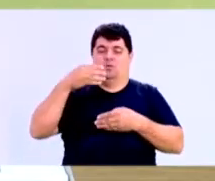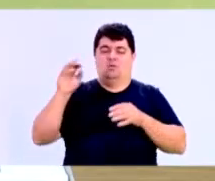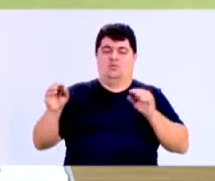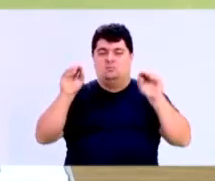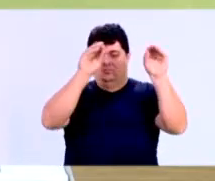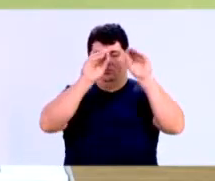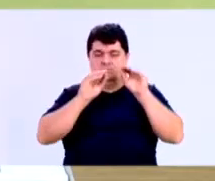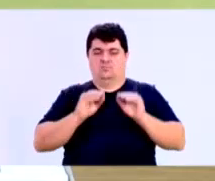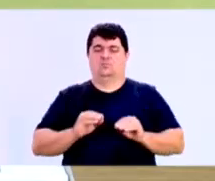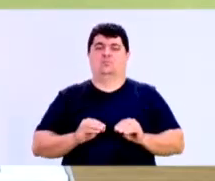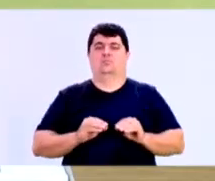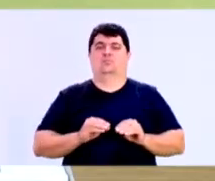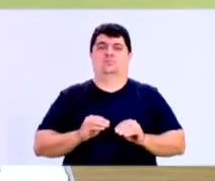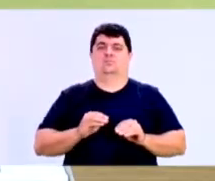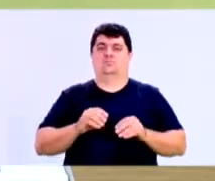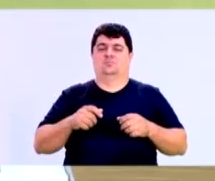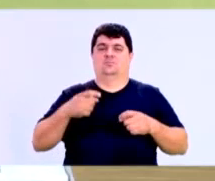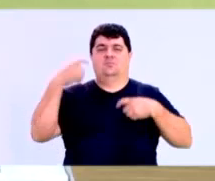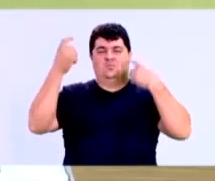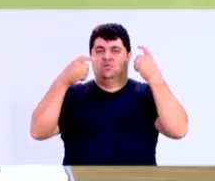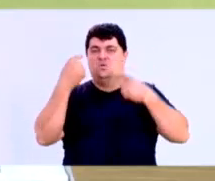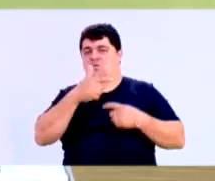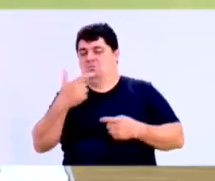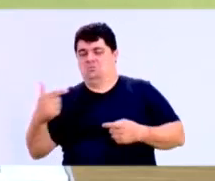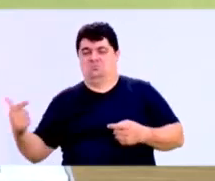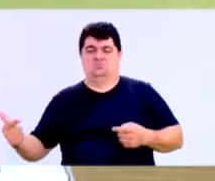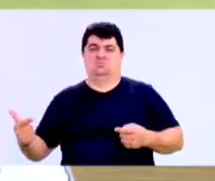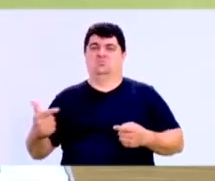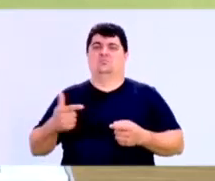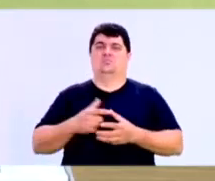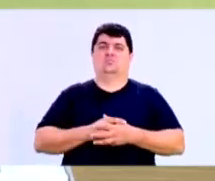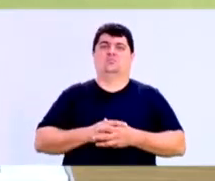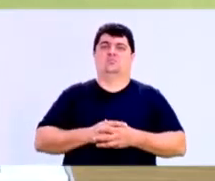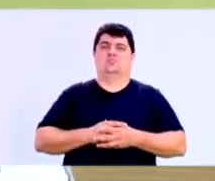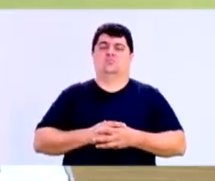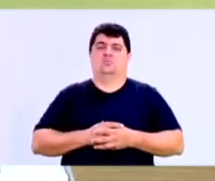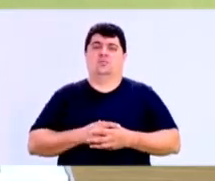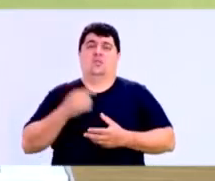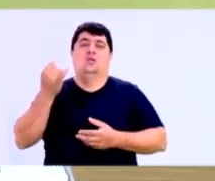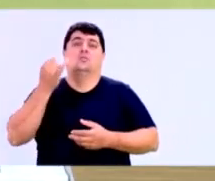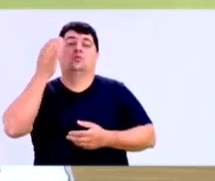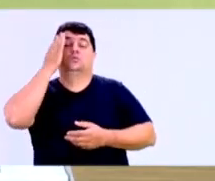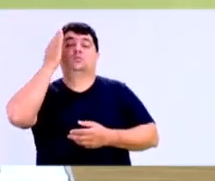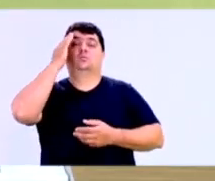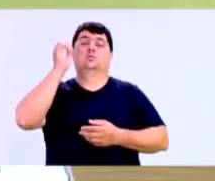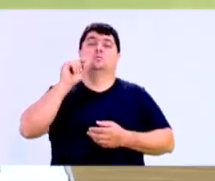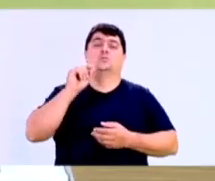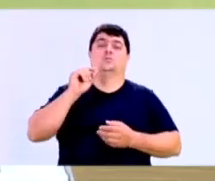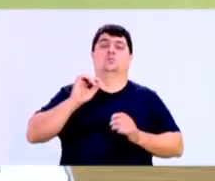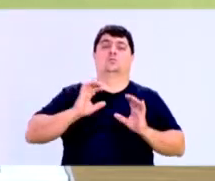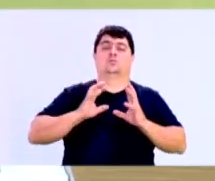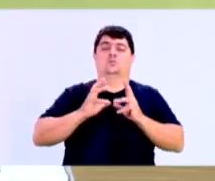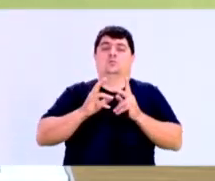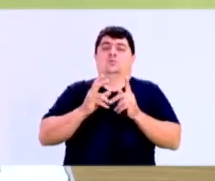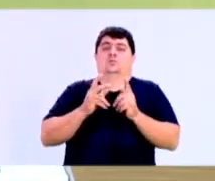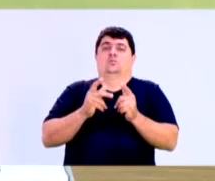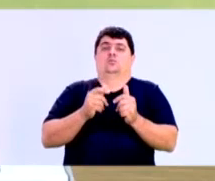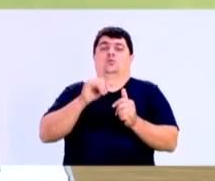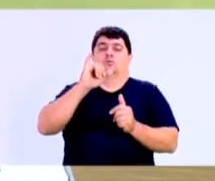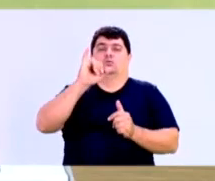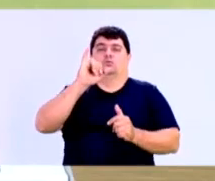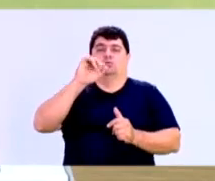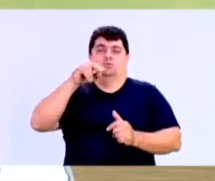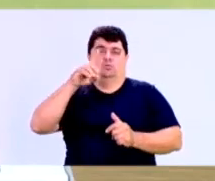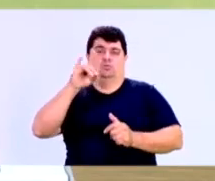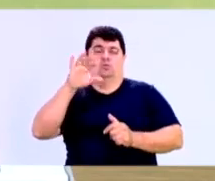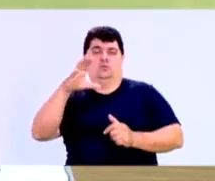vai ter fórmulas na prova, então não estão mais preocupados tanto. Então, assim, é importante saber que todos esses índices que